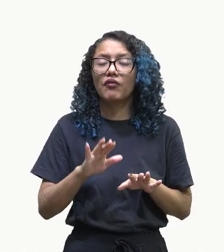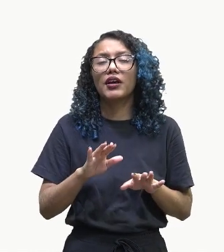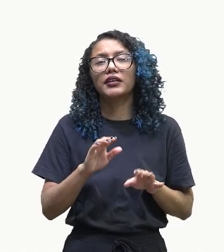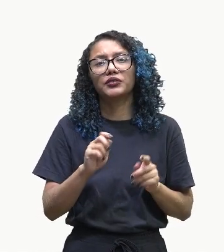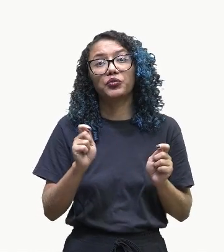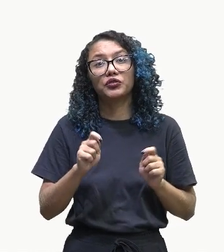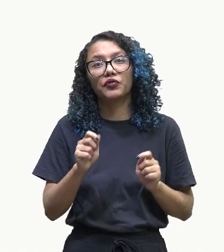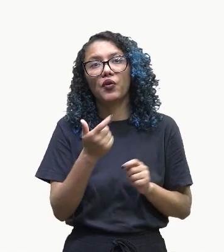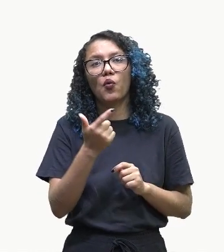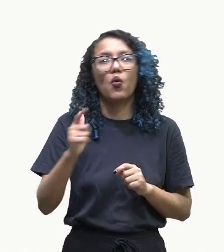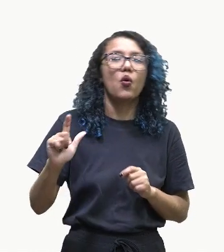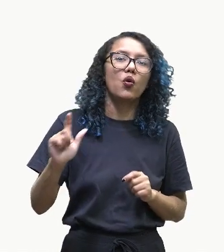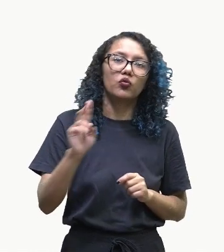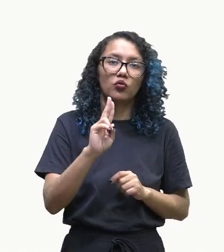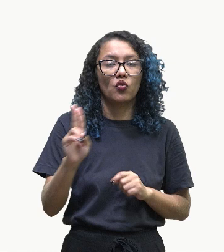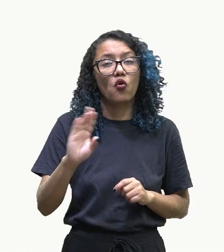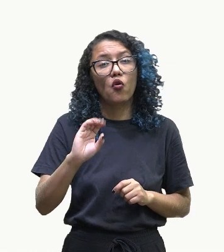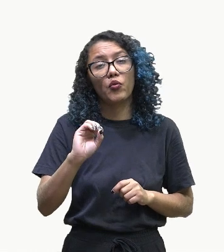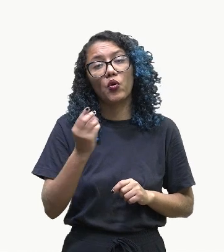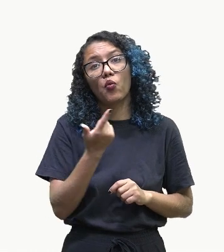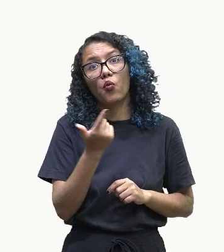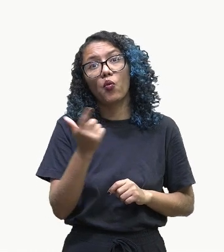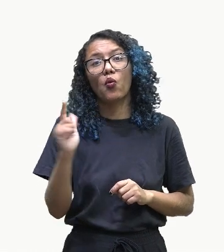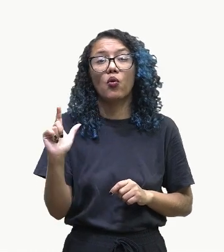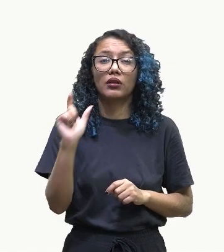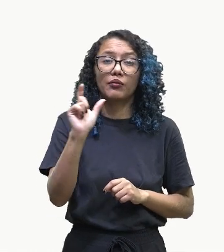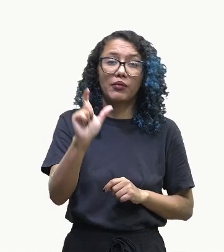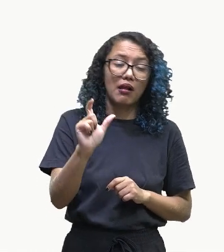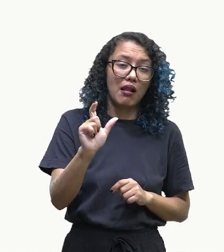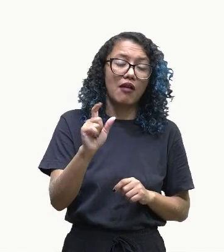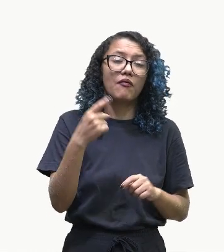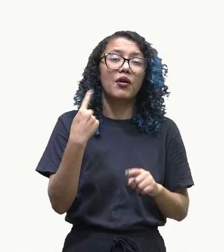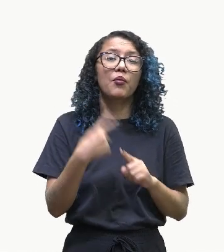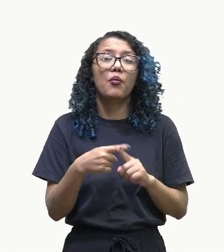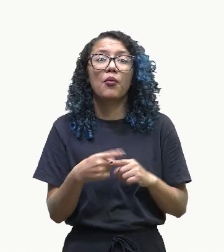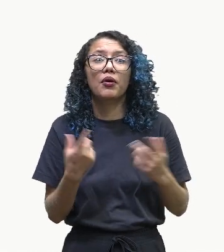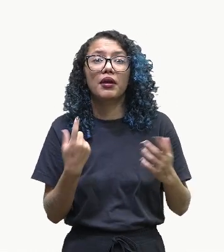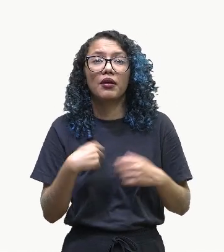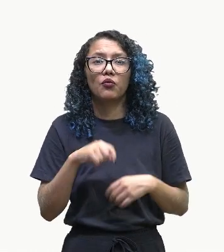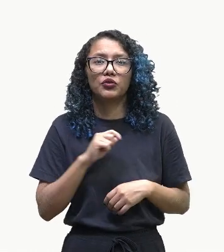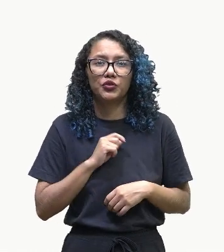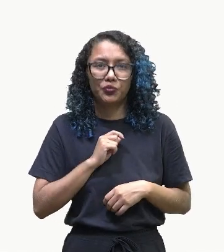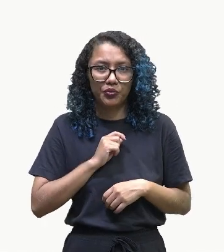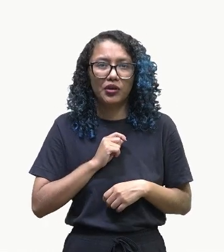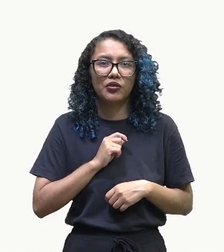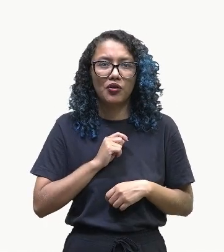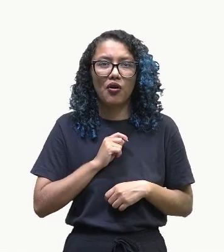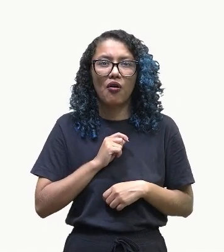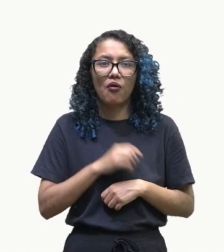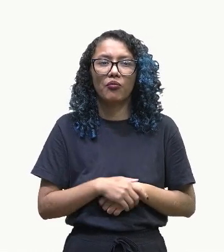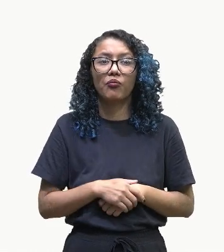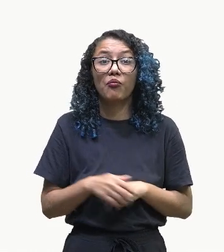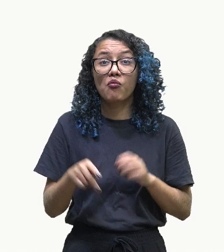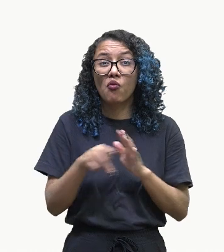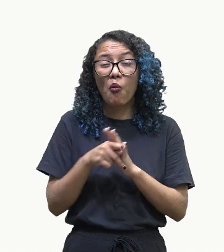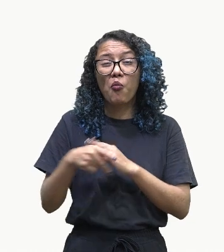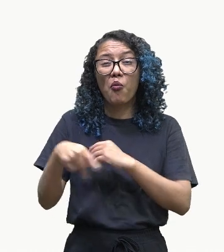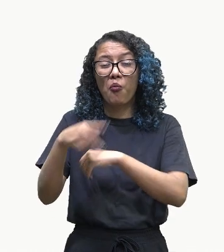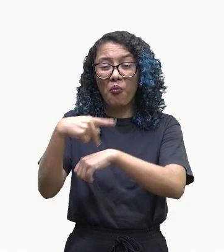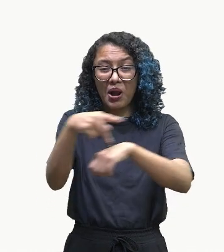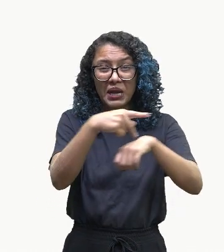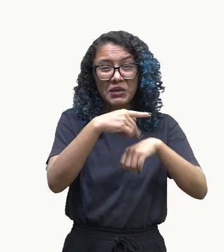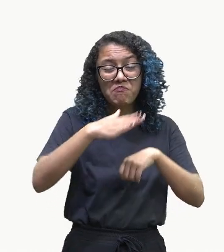outra nomenclatura, tudo bem? Afinal, o espanhol é falado, né, em mais de 20 países, então nós